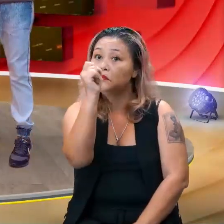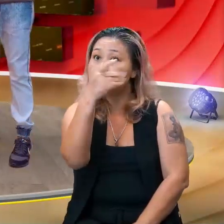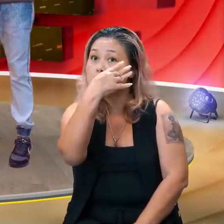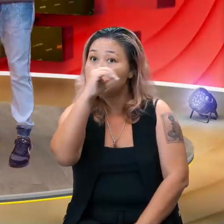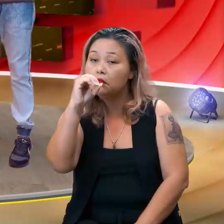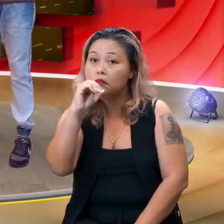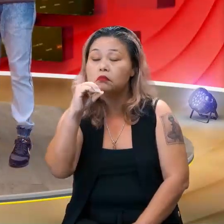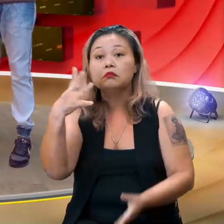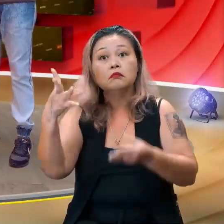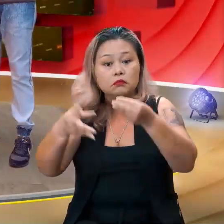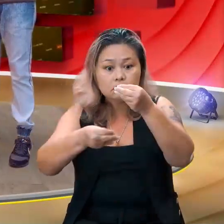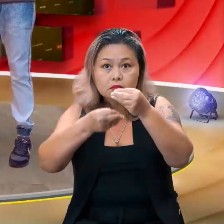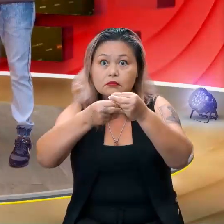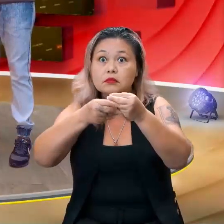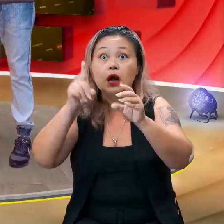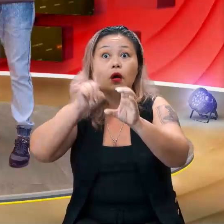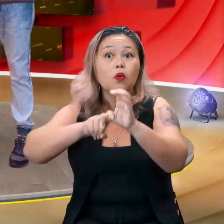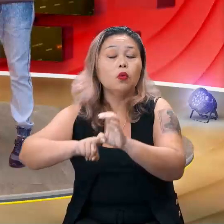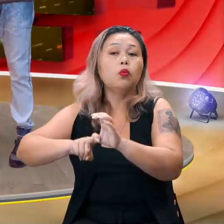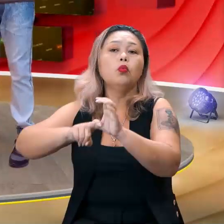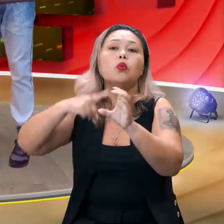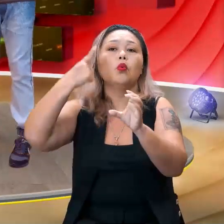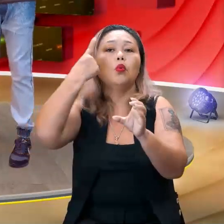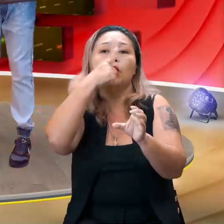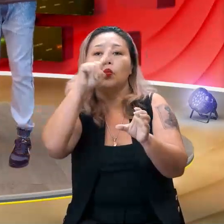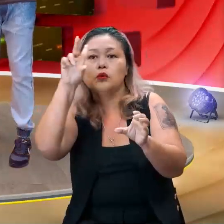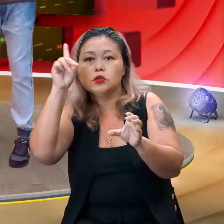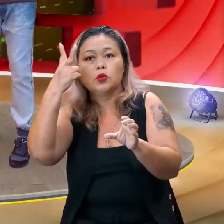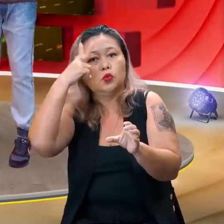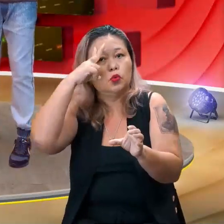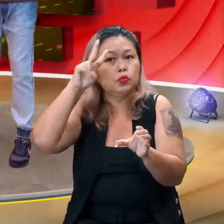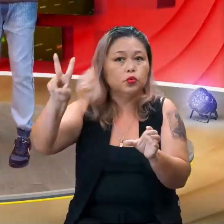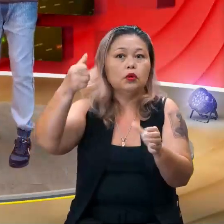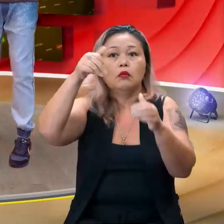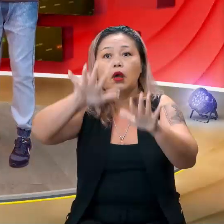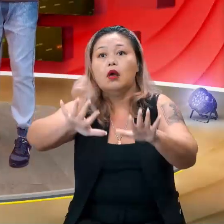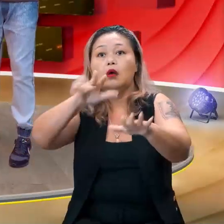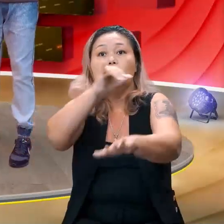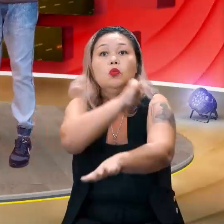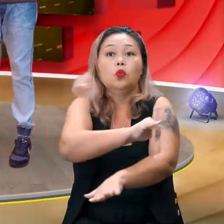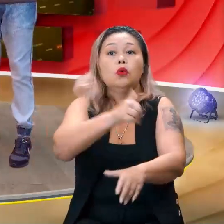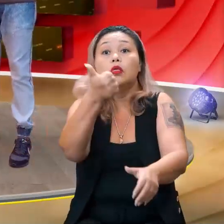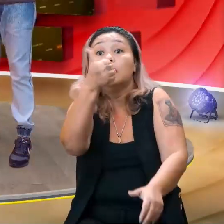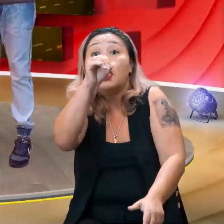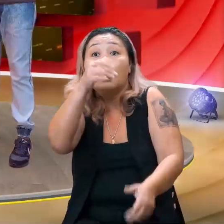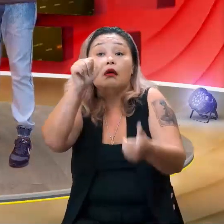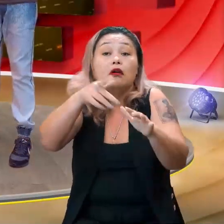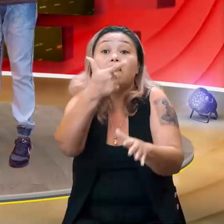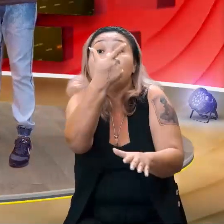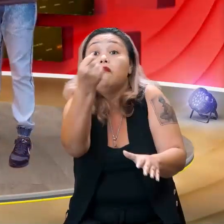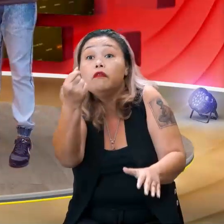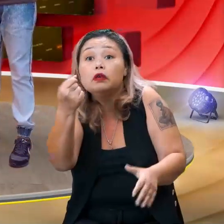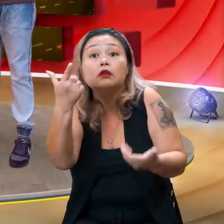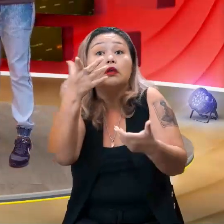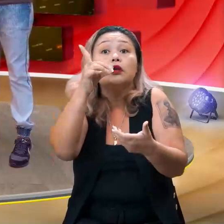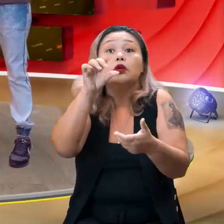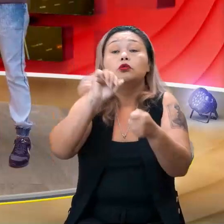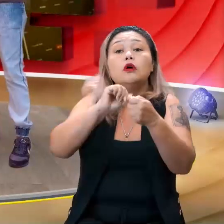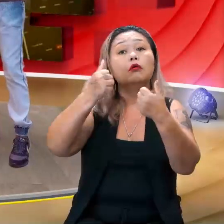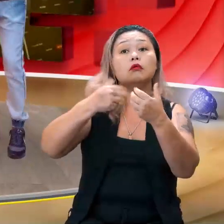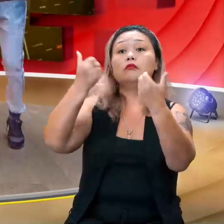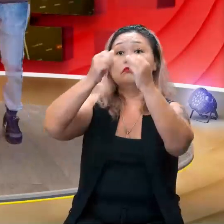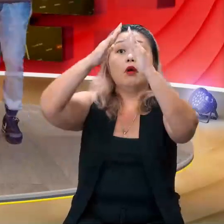vou só aumentando a dívida. Eu vou ficar um dia, é tanto. 2 dias, 3 dias, 10 dias, 20 dias. Vou morar por lá mesmo. Vou